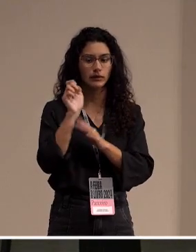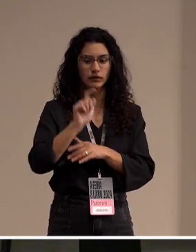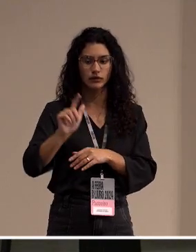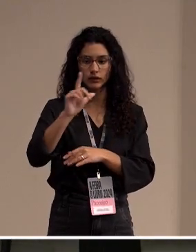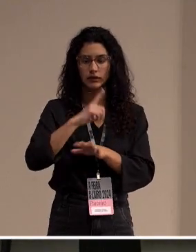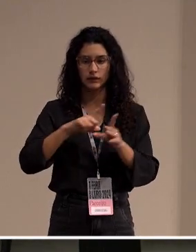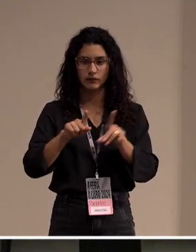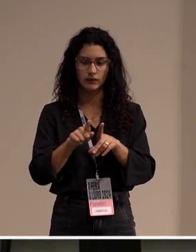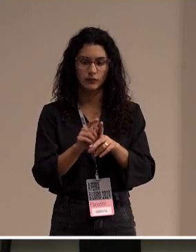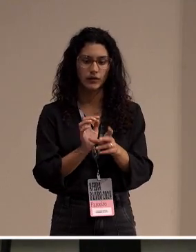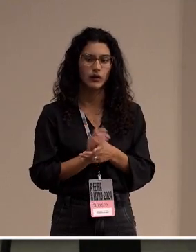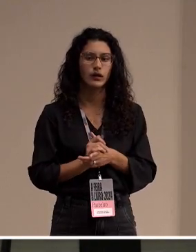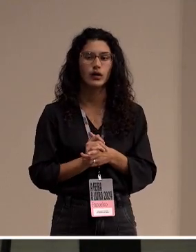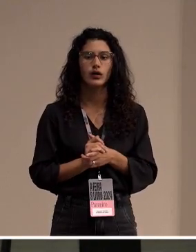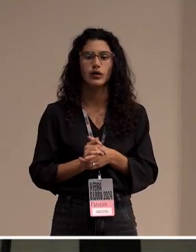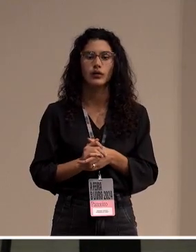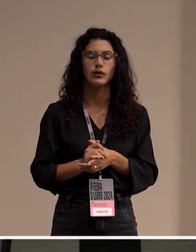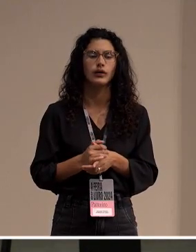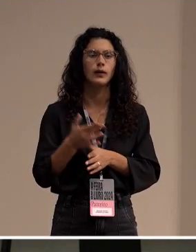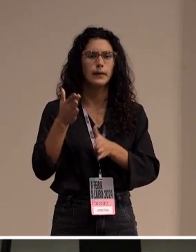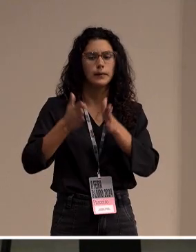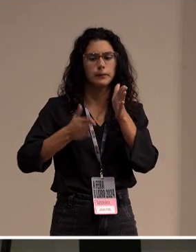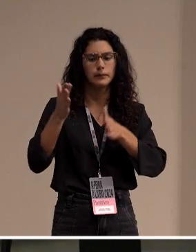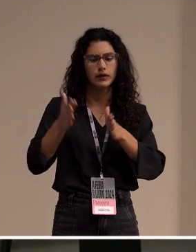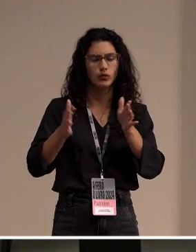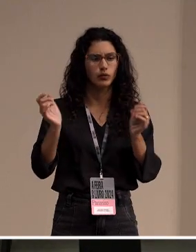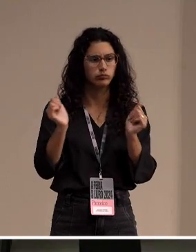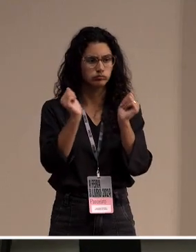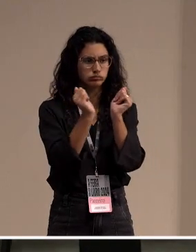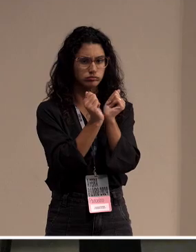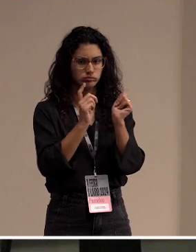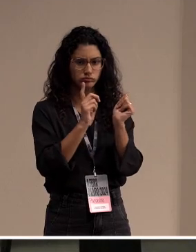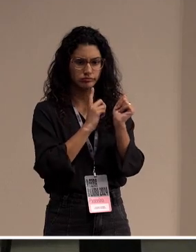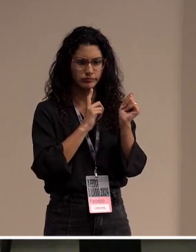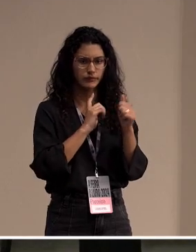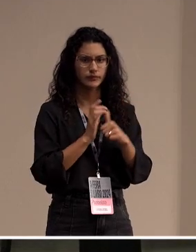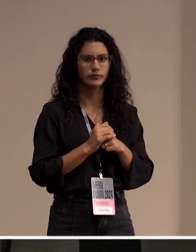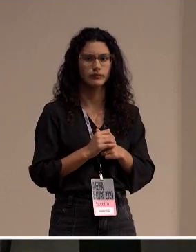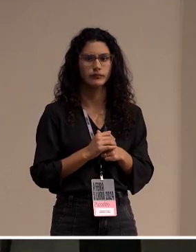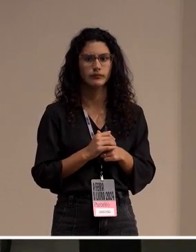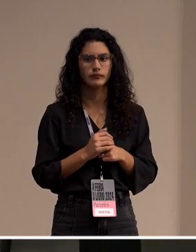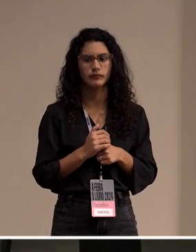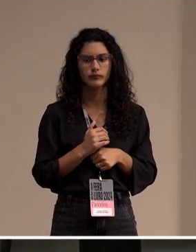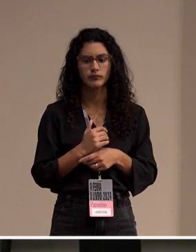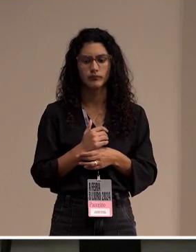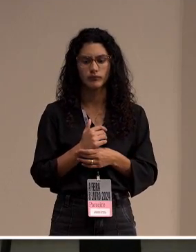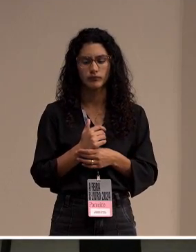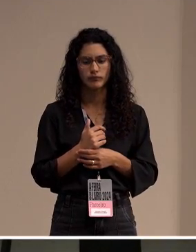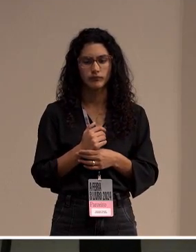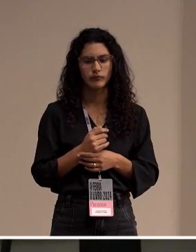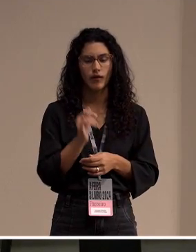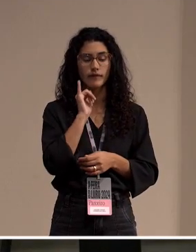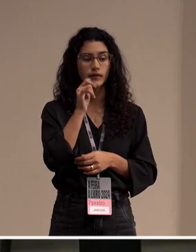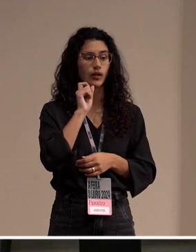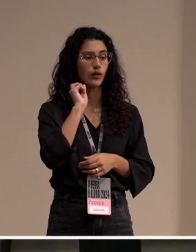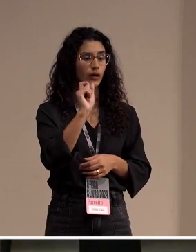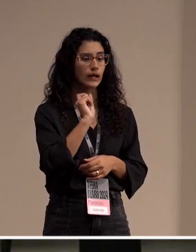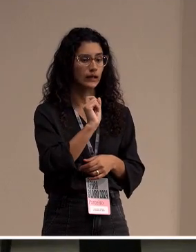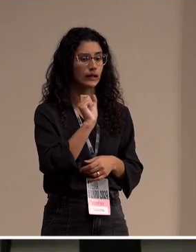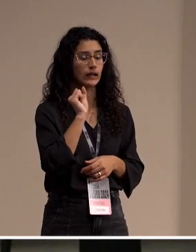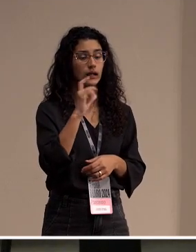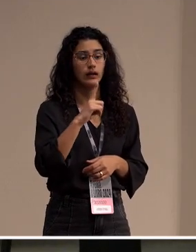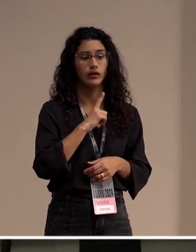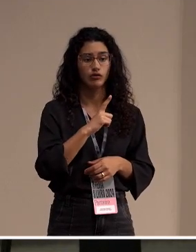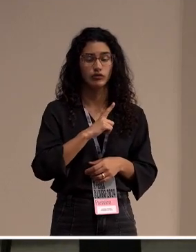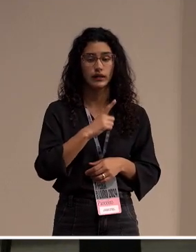literatura sobre o período da escravidão, o Henry Louis Gates mencionou que